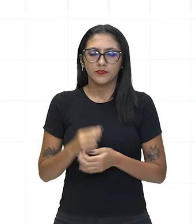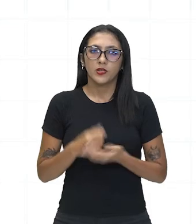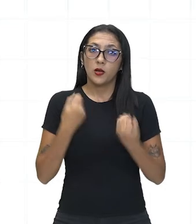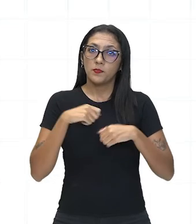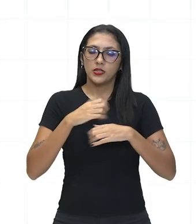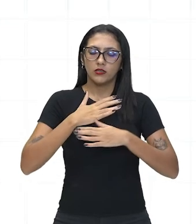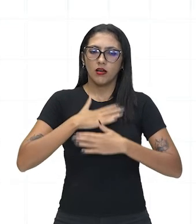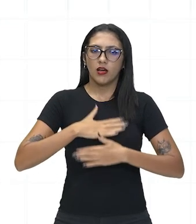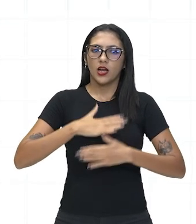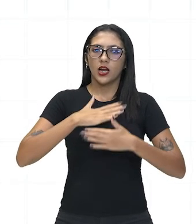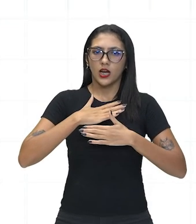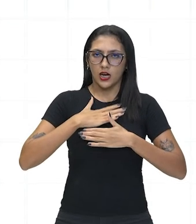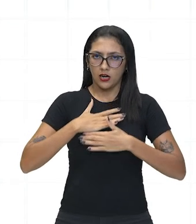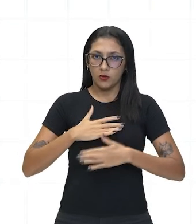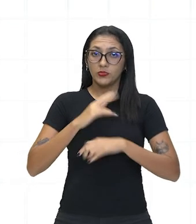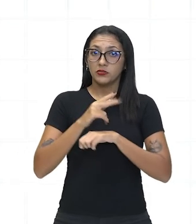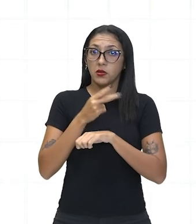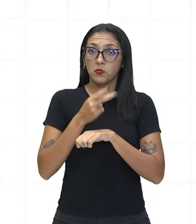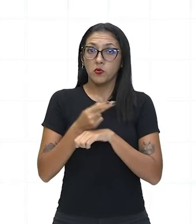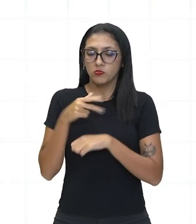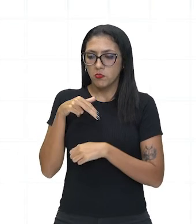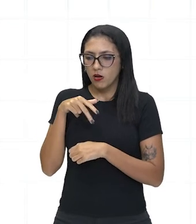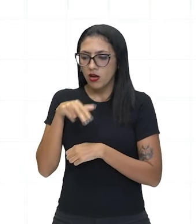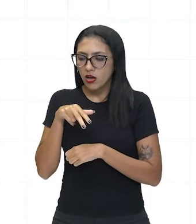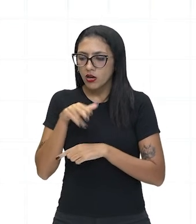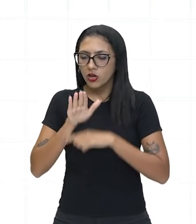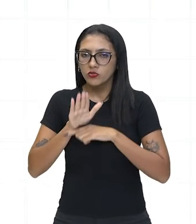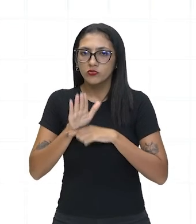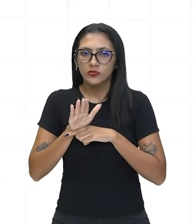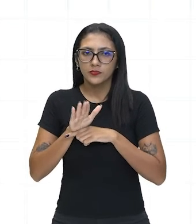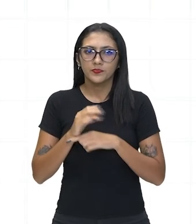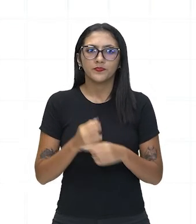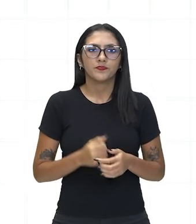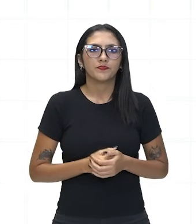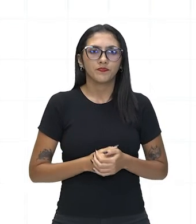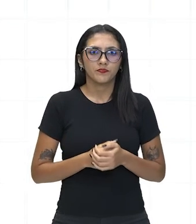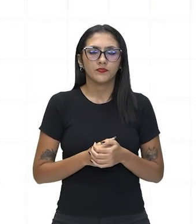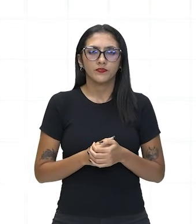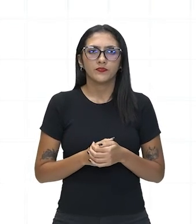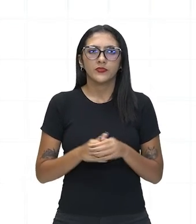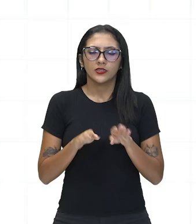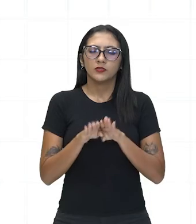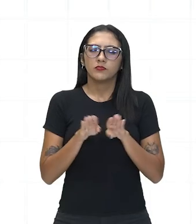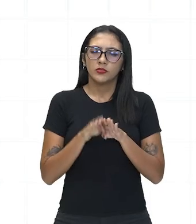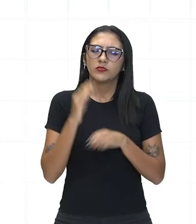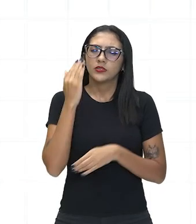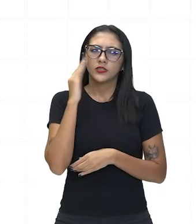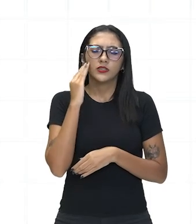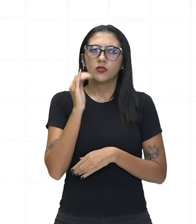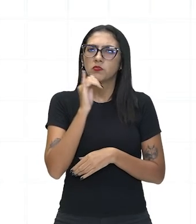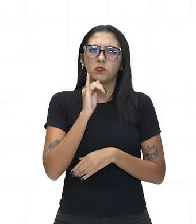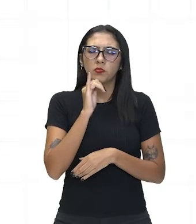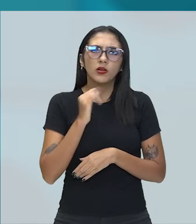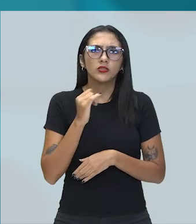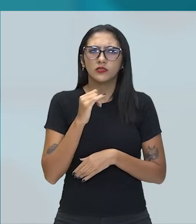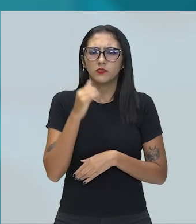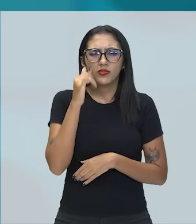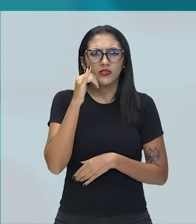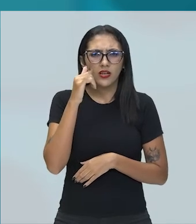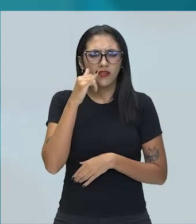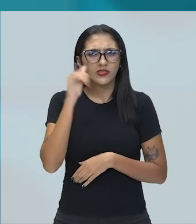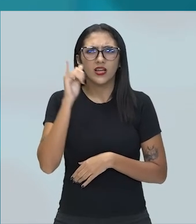então da vítima. E principalmente não coloque nada, nenhum objeto, não coloque a sua